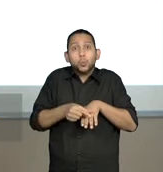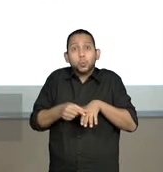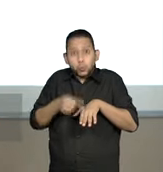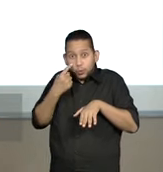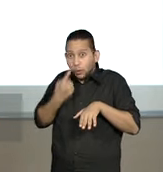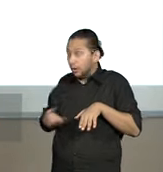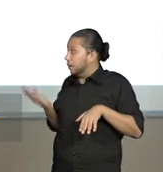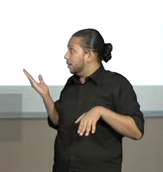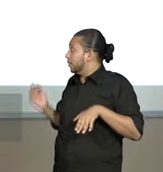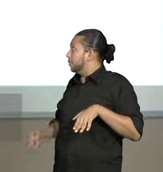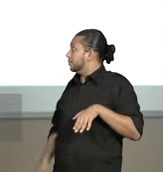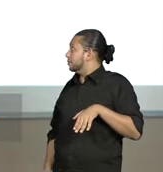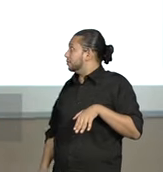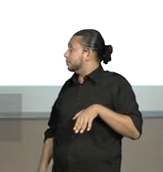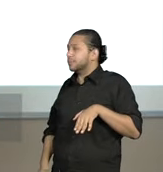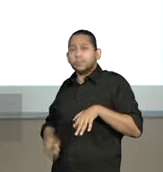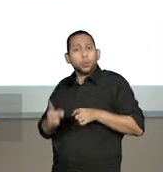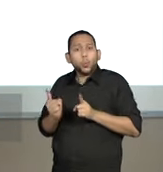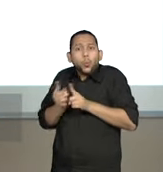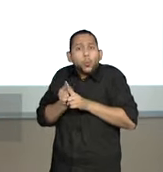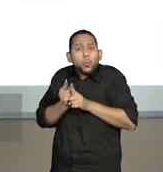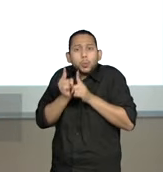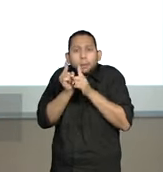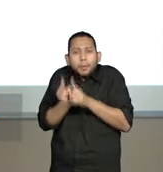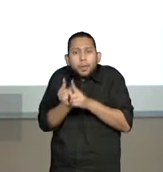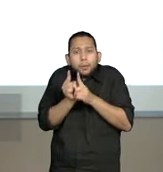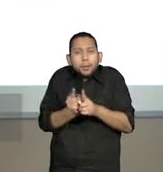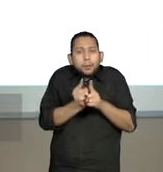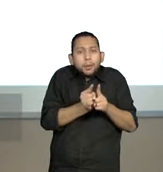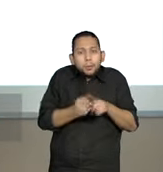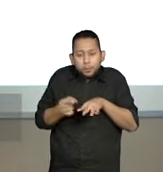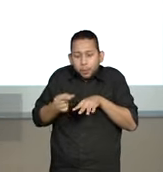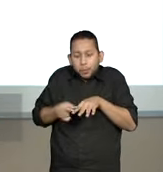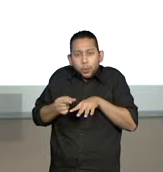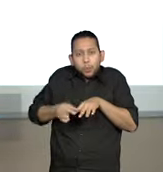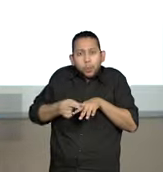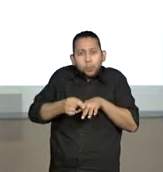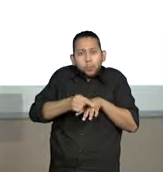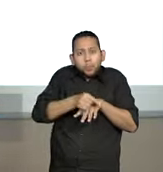ossinho, bem curtinho aqui, ó. Tá vendo?